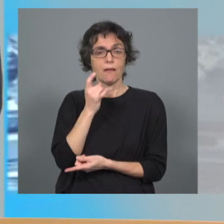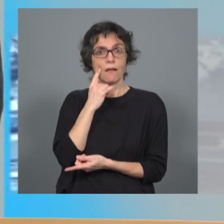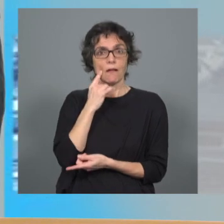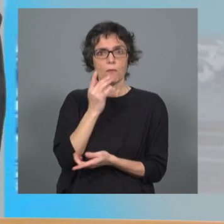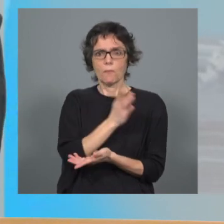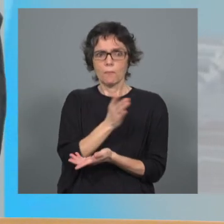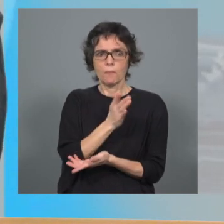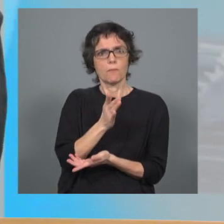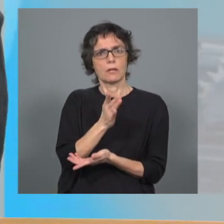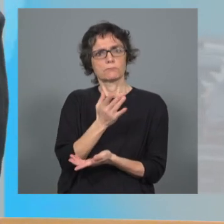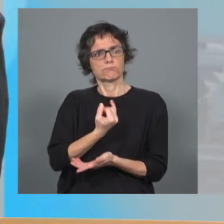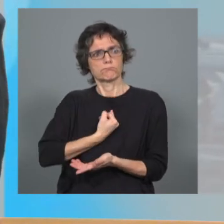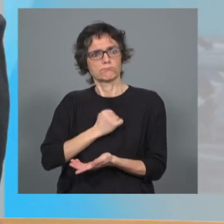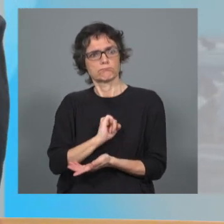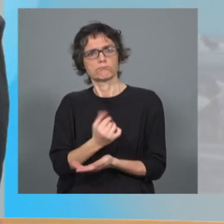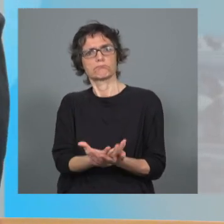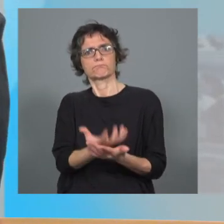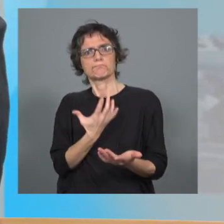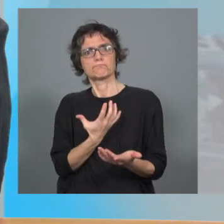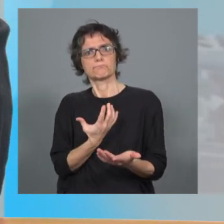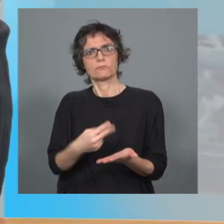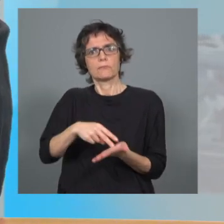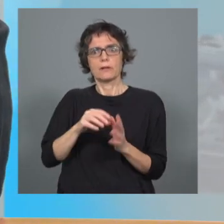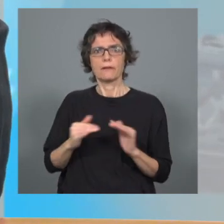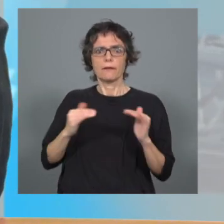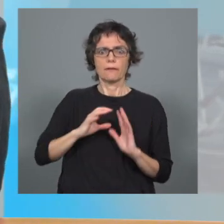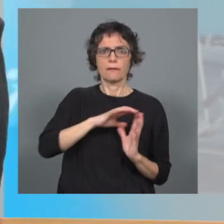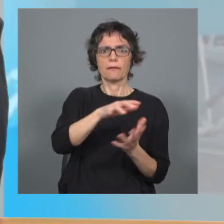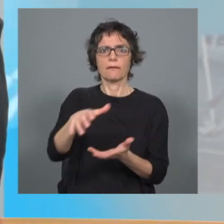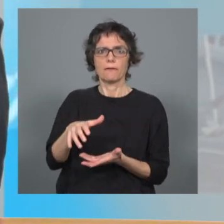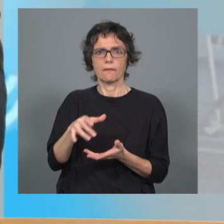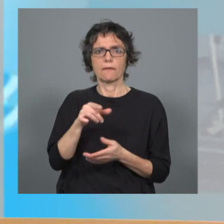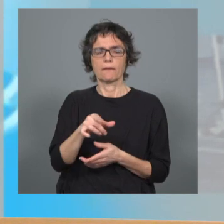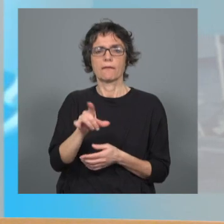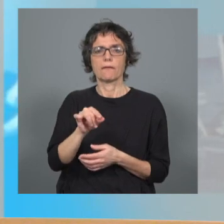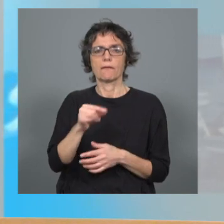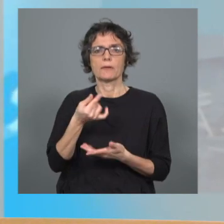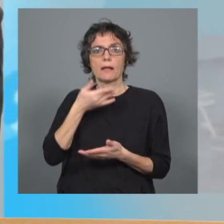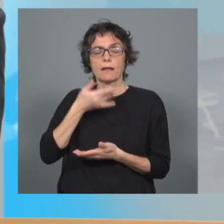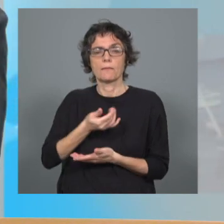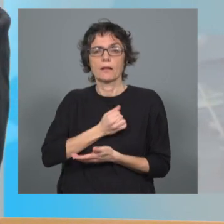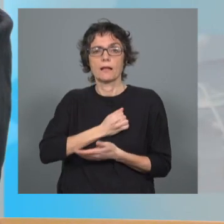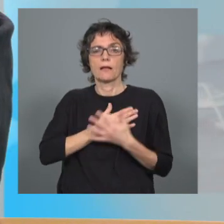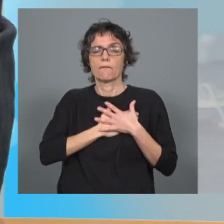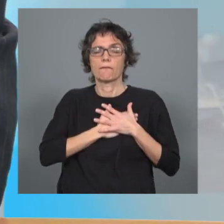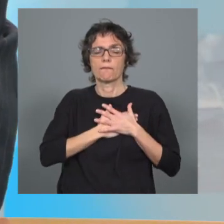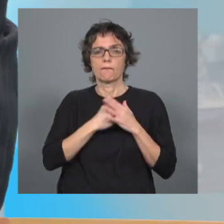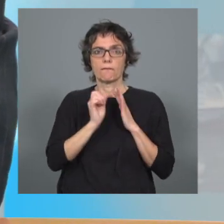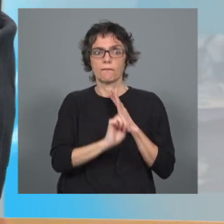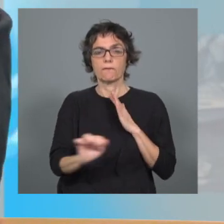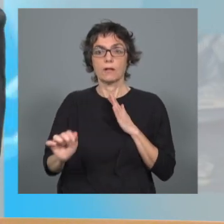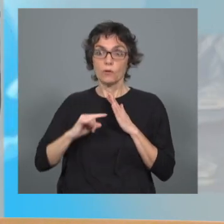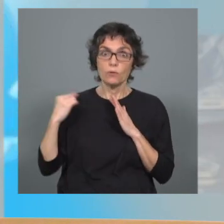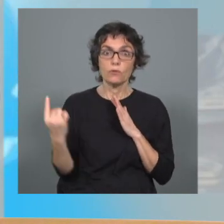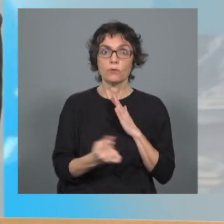sua identidade, da sua presença no mundo. Refere-se aí da experiência da fé, é exatamente nós,